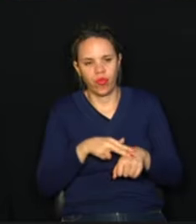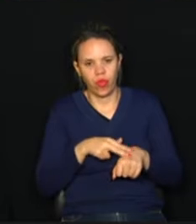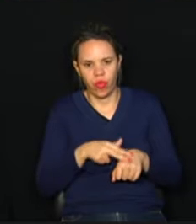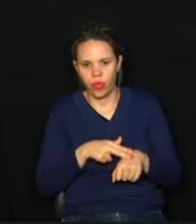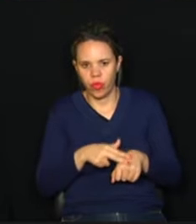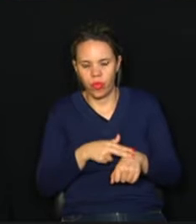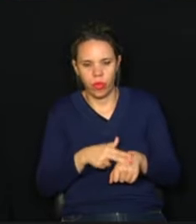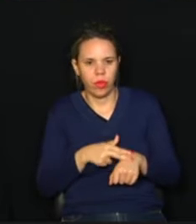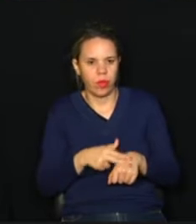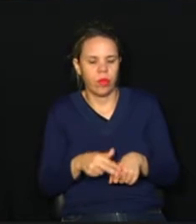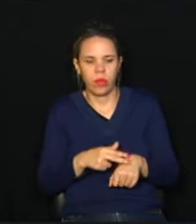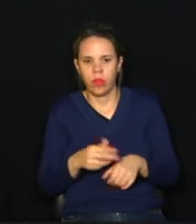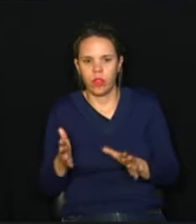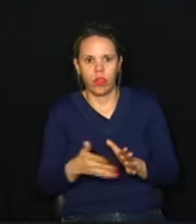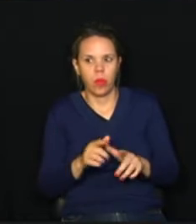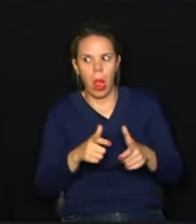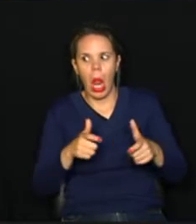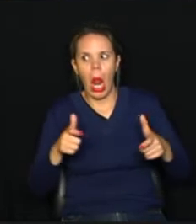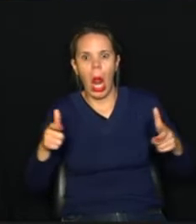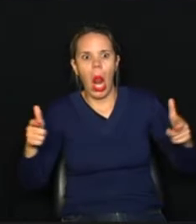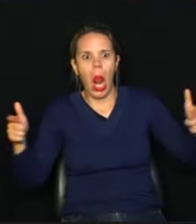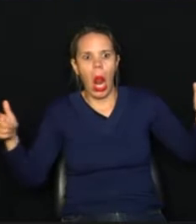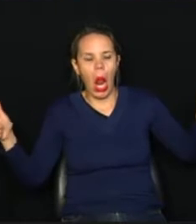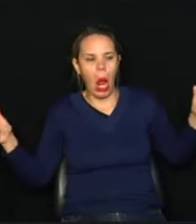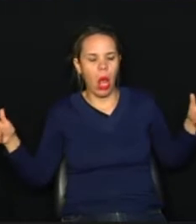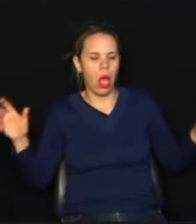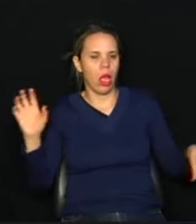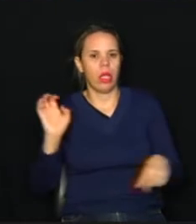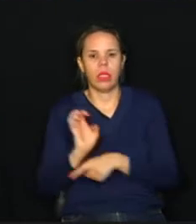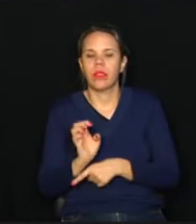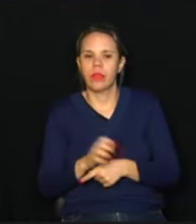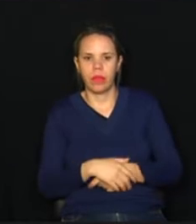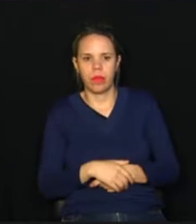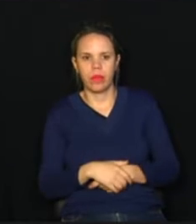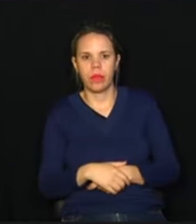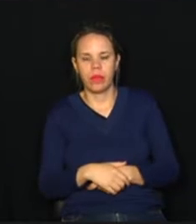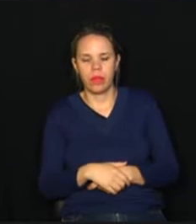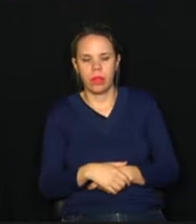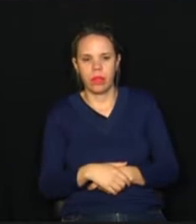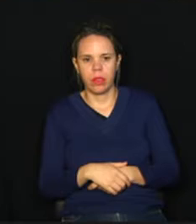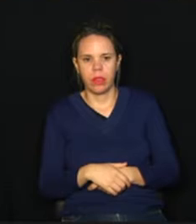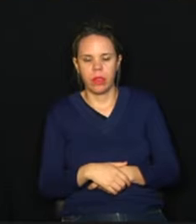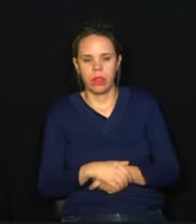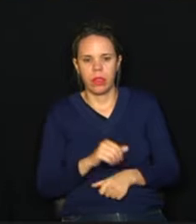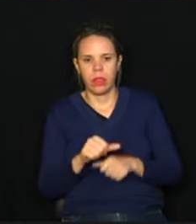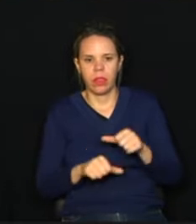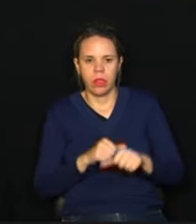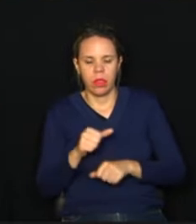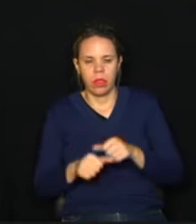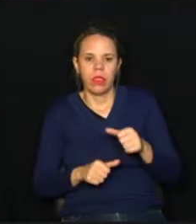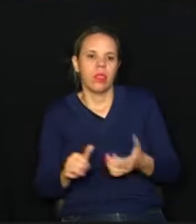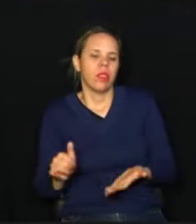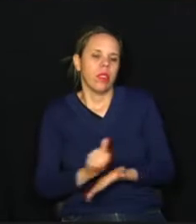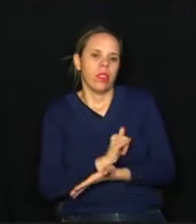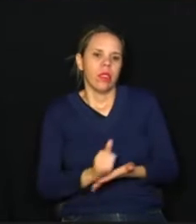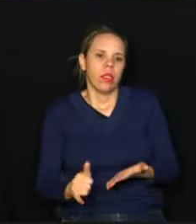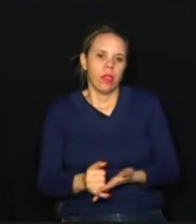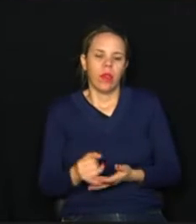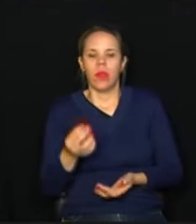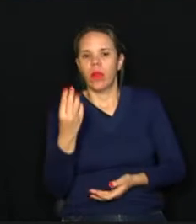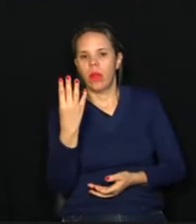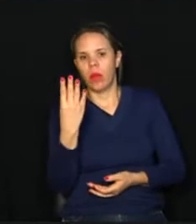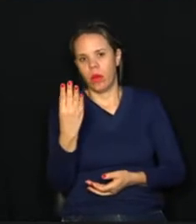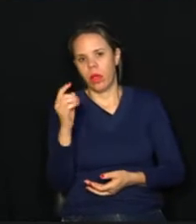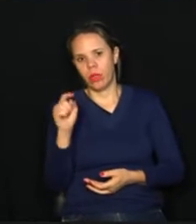são produções enormes de alface num estado que é transportado para Nova York a 4.000 quilômetros de